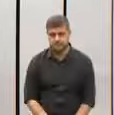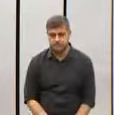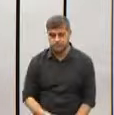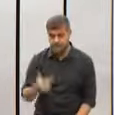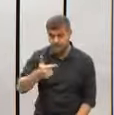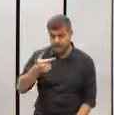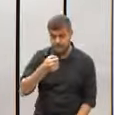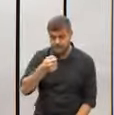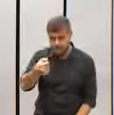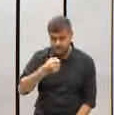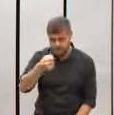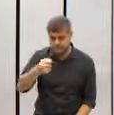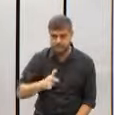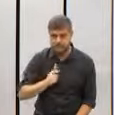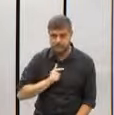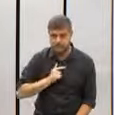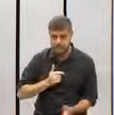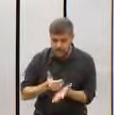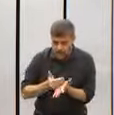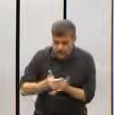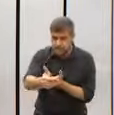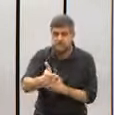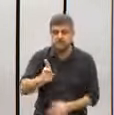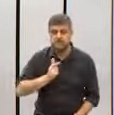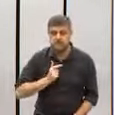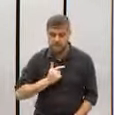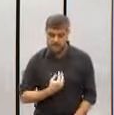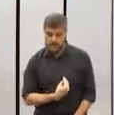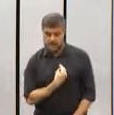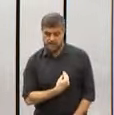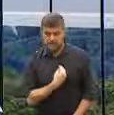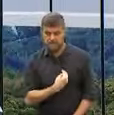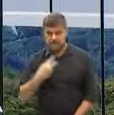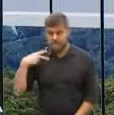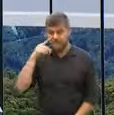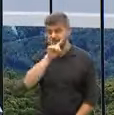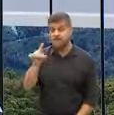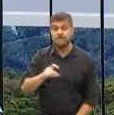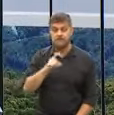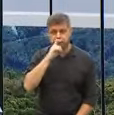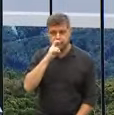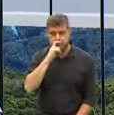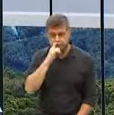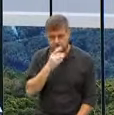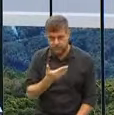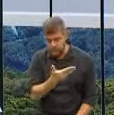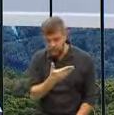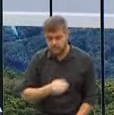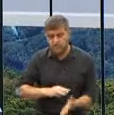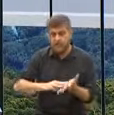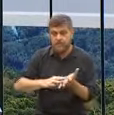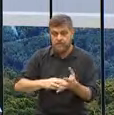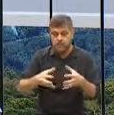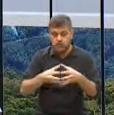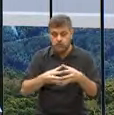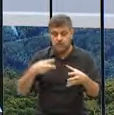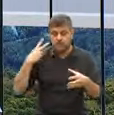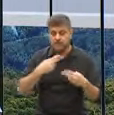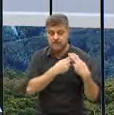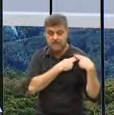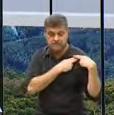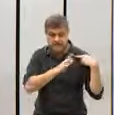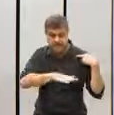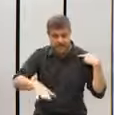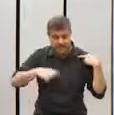Segundo bloco do Questão de Ordem, que a partir de agora conta também com a participação do vereador Zé Carlos, que é membro da Comissão da Criança e